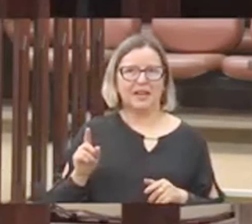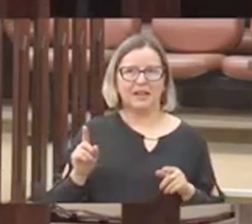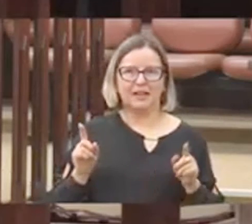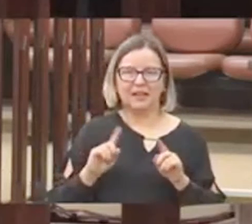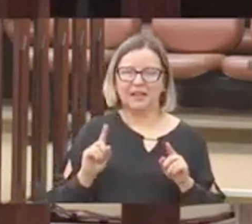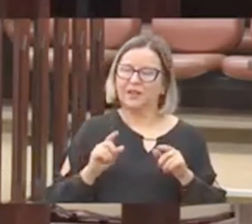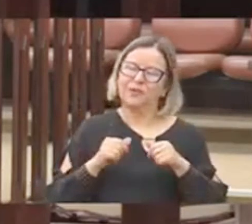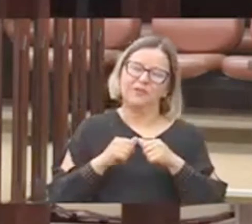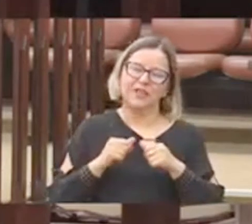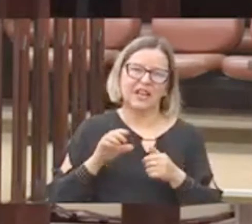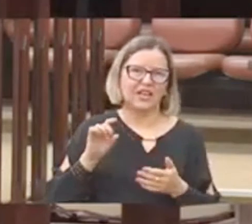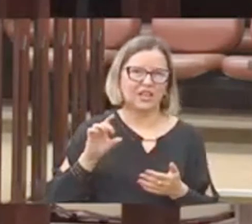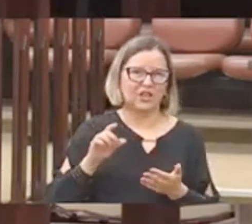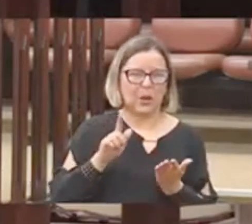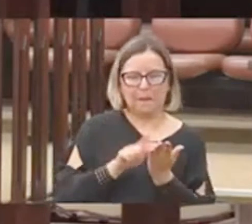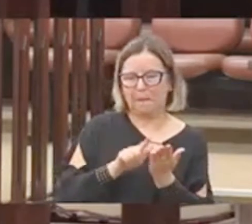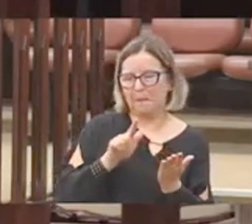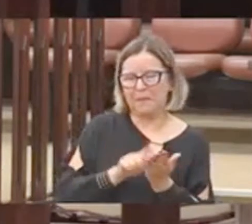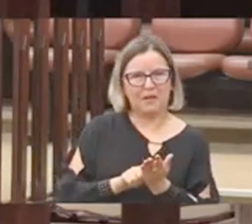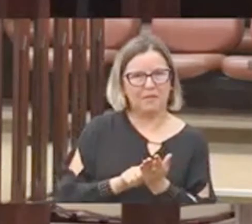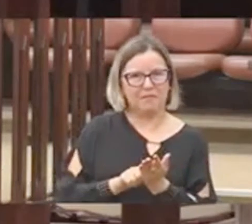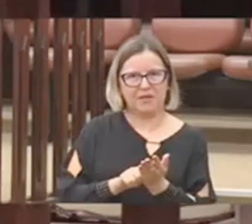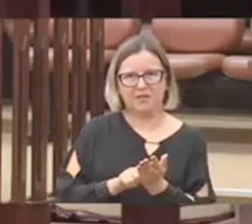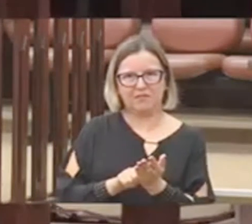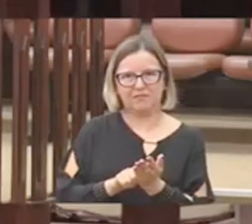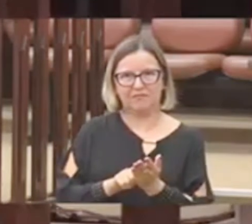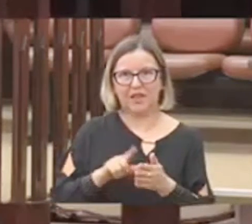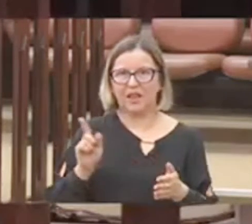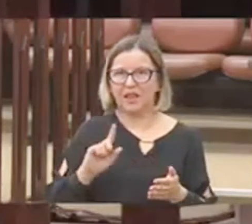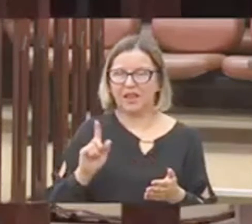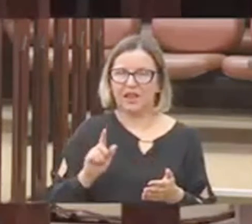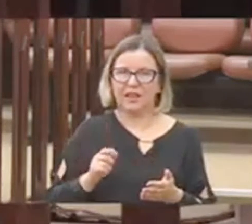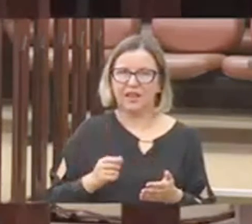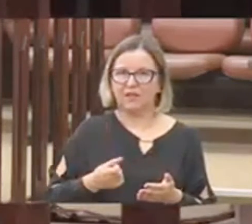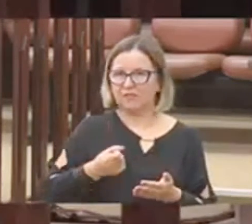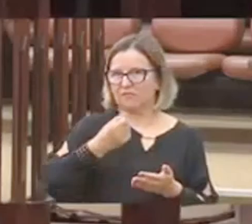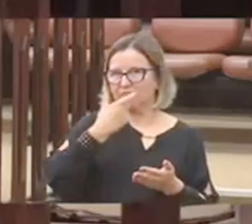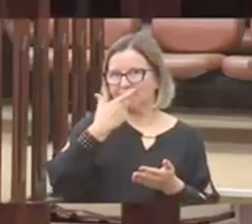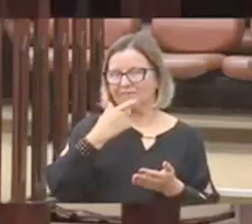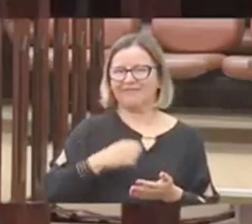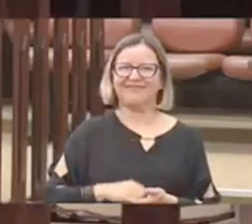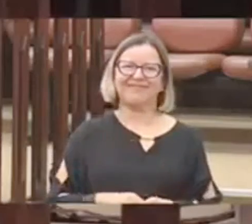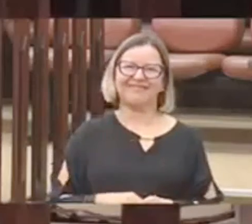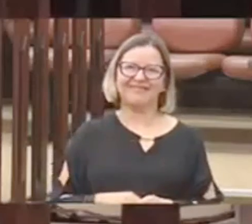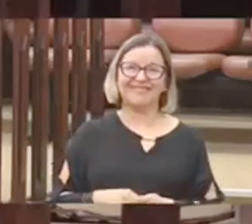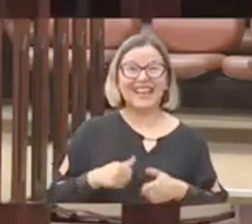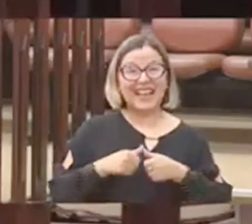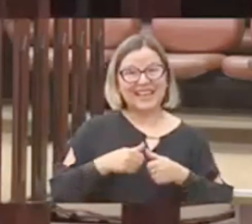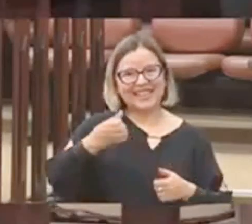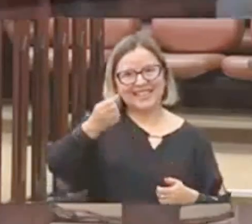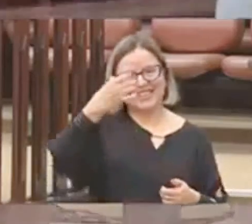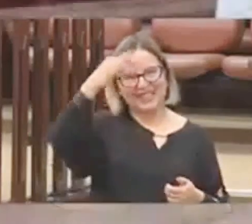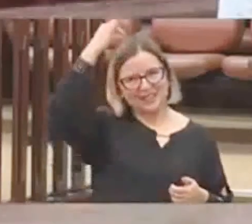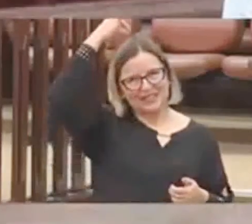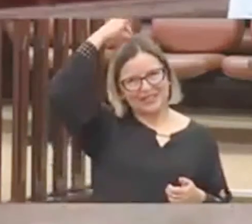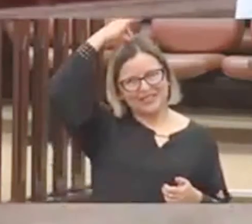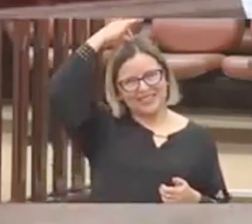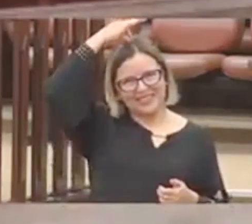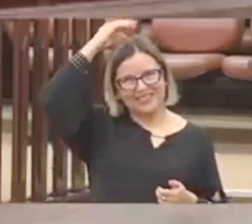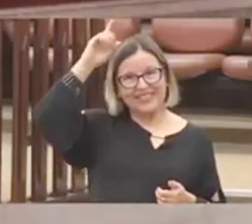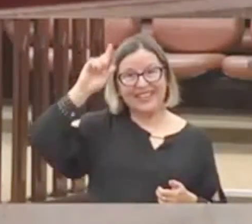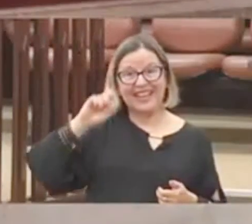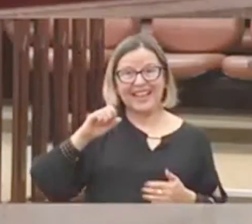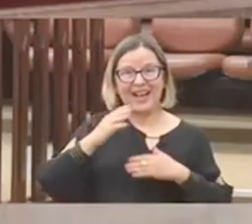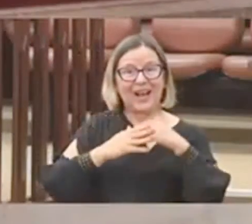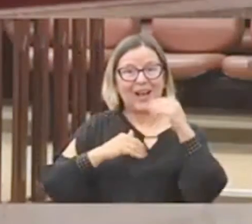receita, ao invés de tomar o remédio. Esta revelação do Espírito é uma obra sobrenatural da graça de Deus,